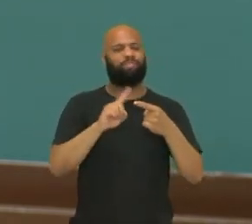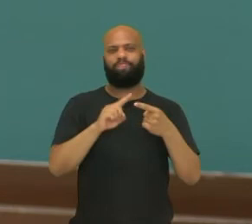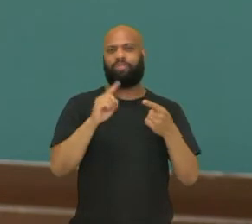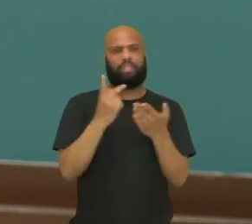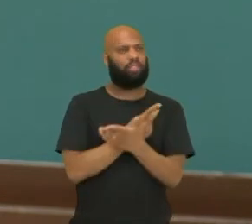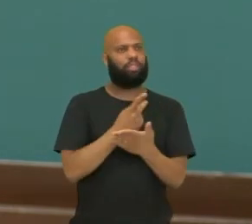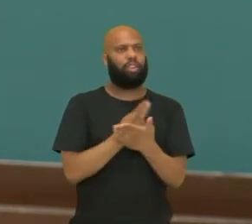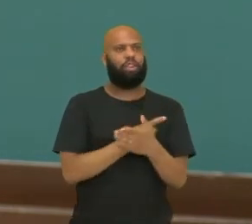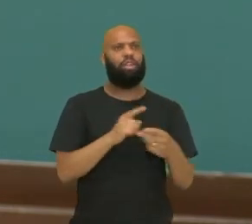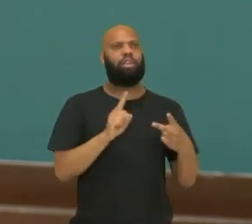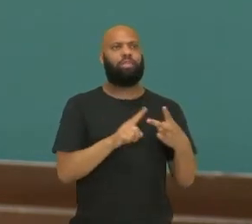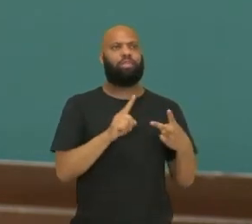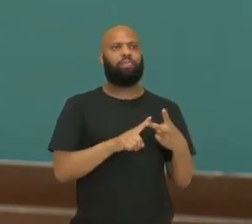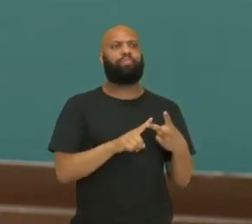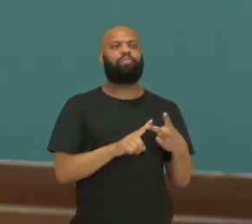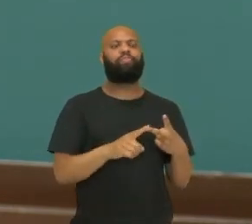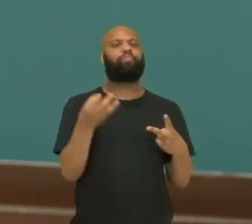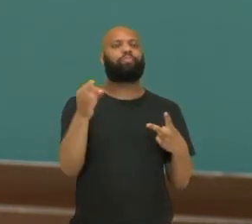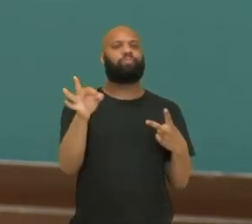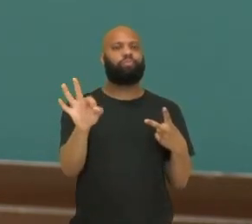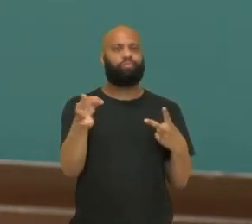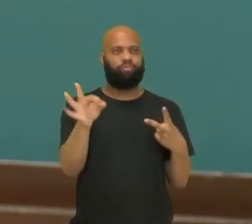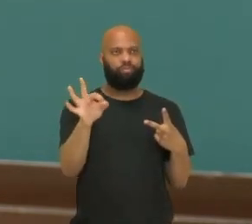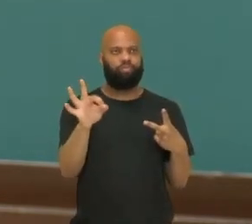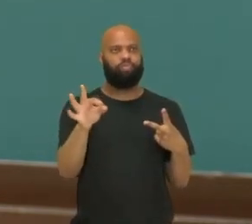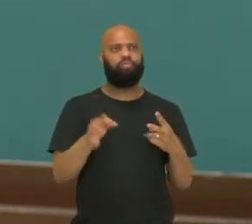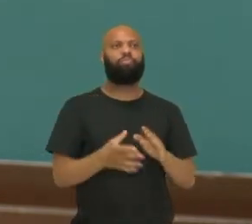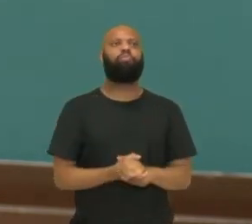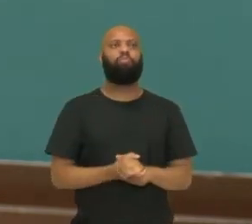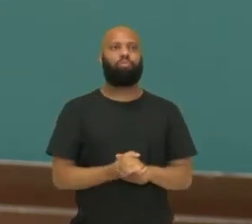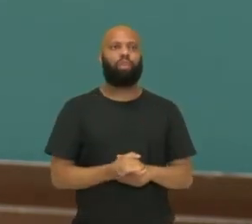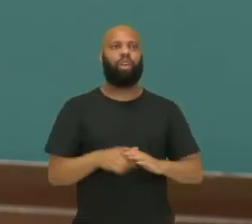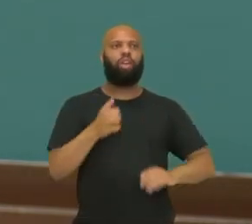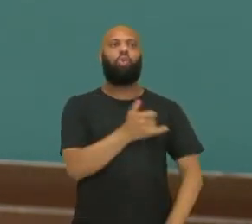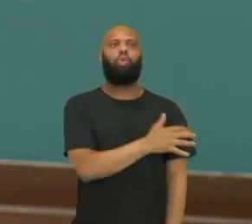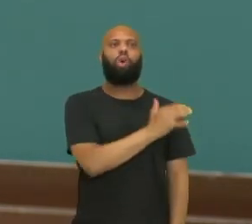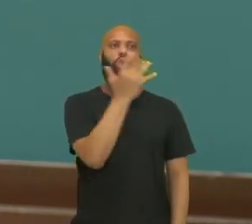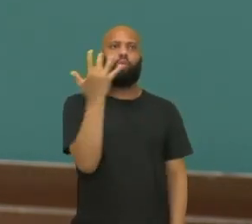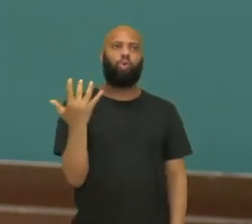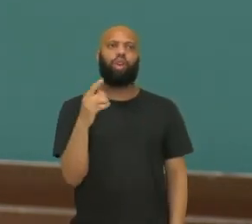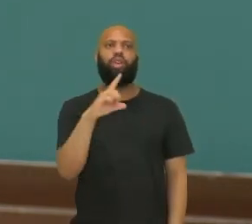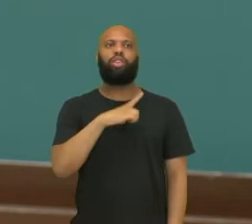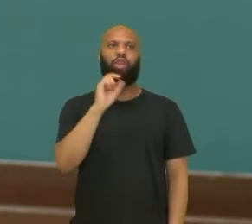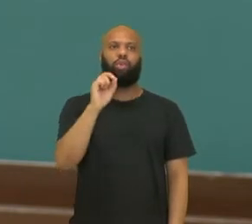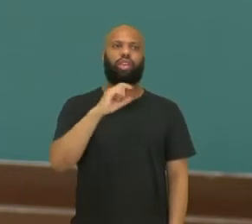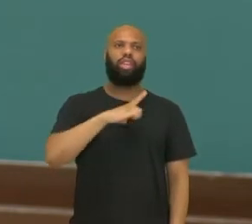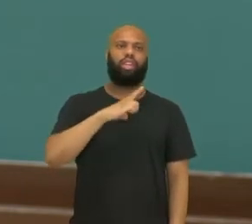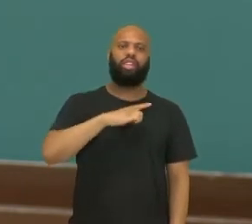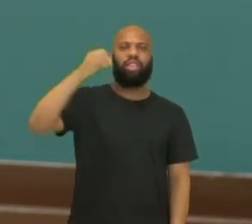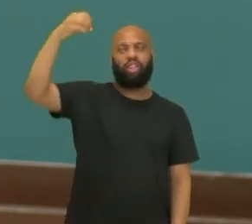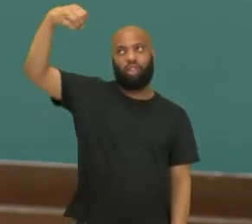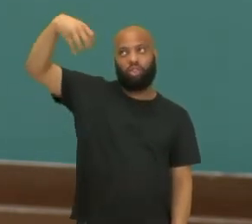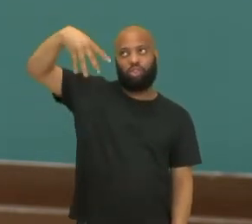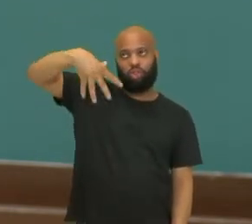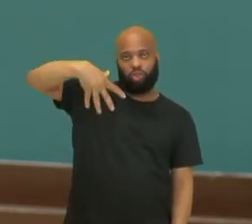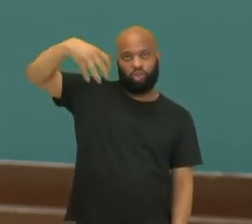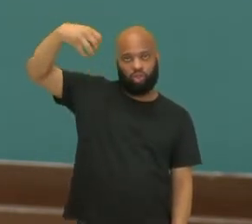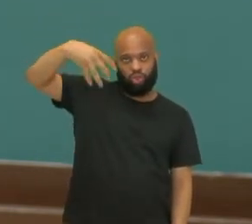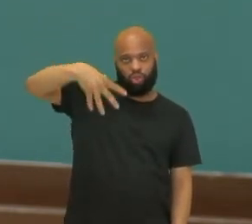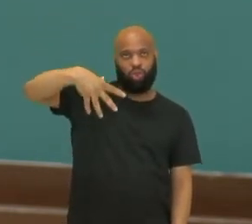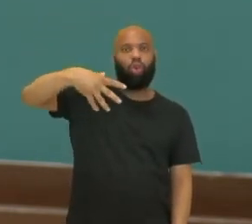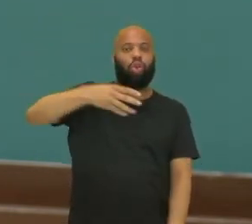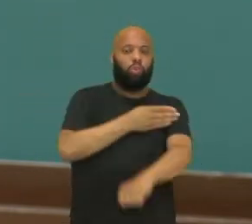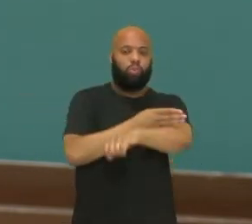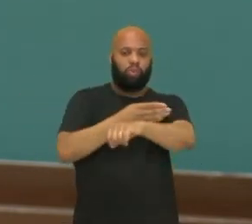ela é incorreta. A segunda afirmativa ela fala o seguinte: o arco-íris aparece quando os raios de luz branca incidem em gotículas de